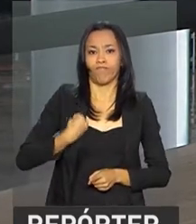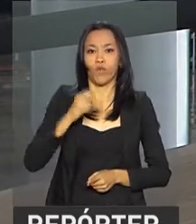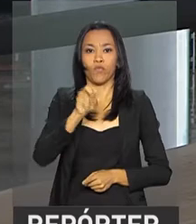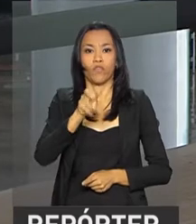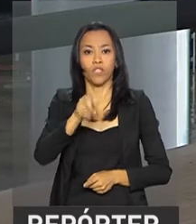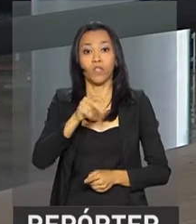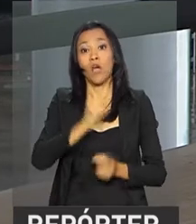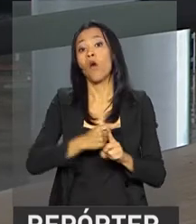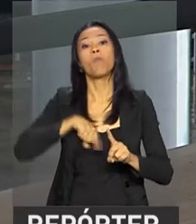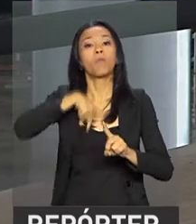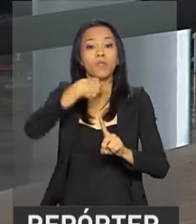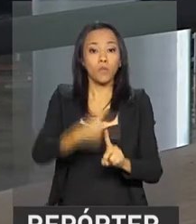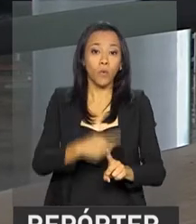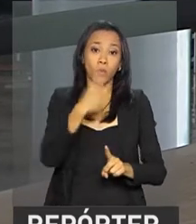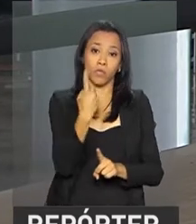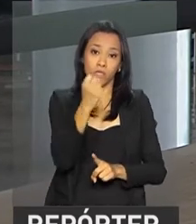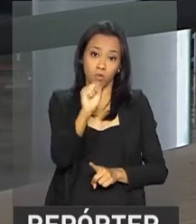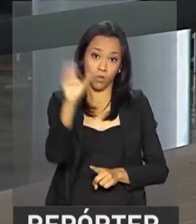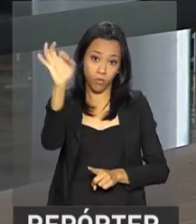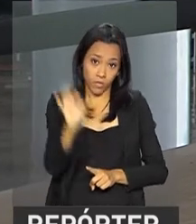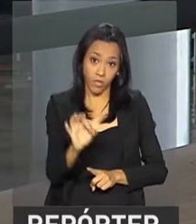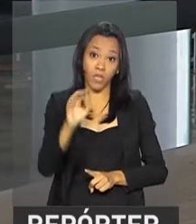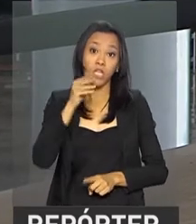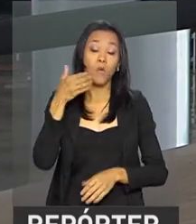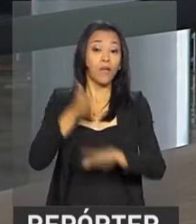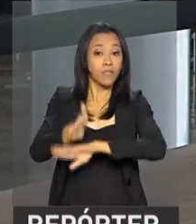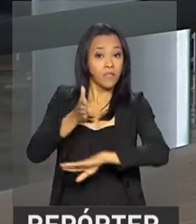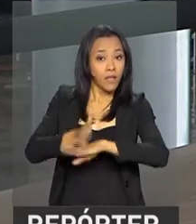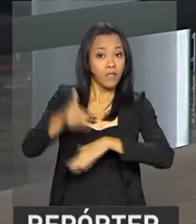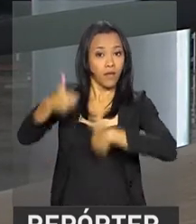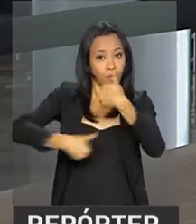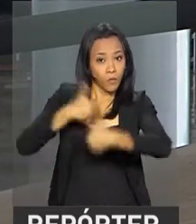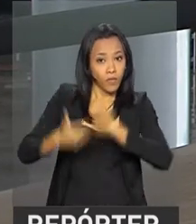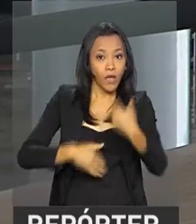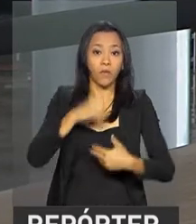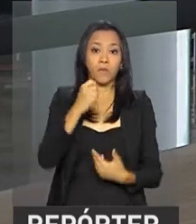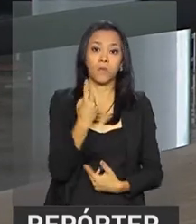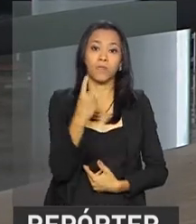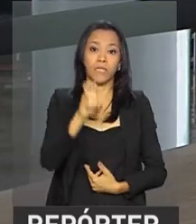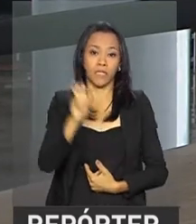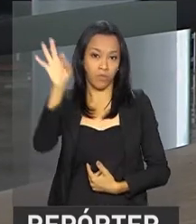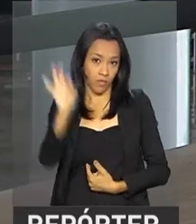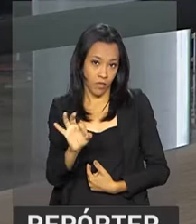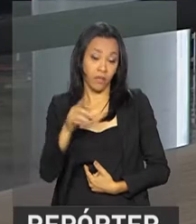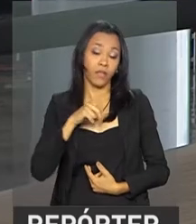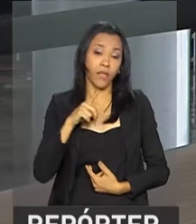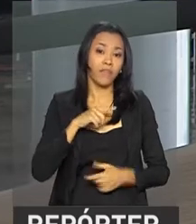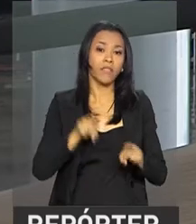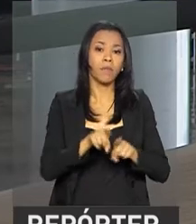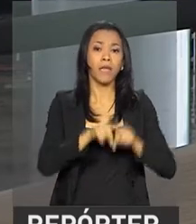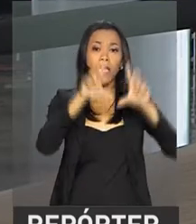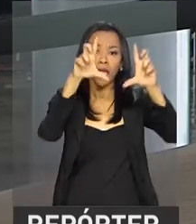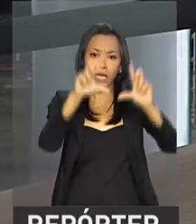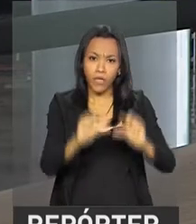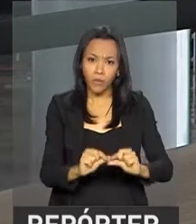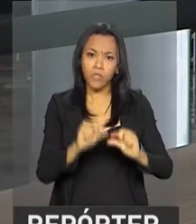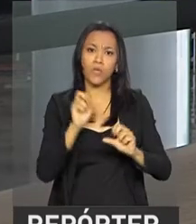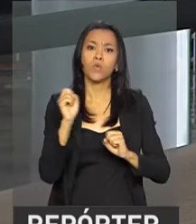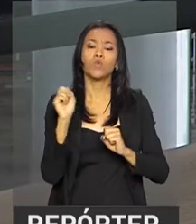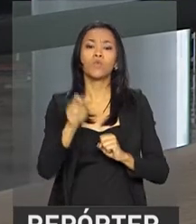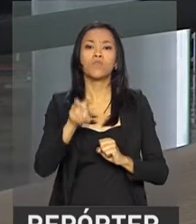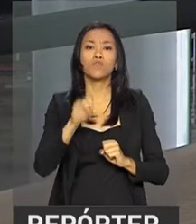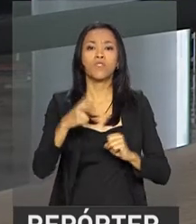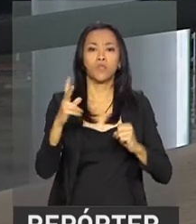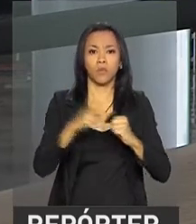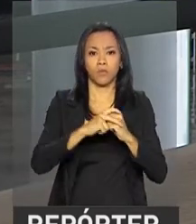o acesso ao tratamento 15% também se observou uma redução na circulação do vírus no sangue das pessoas